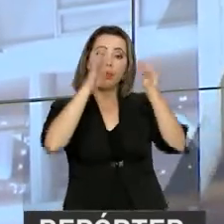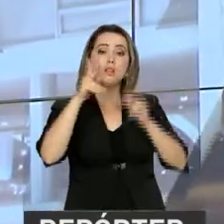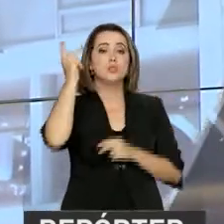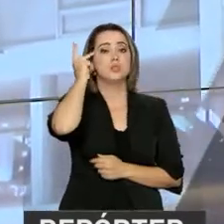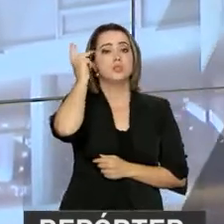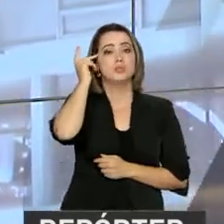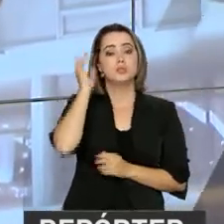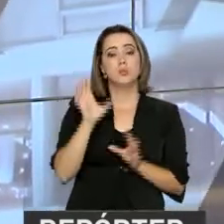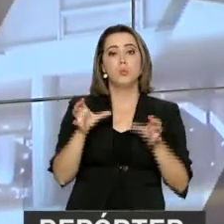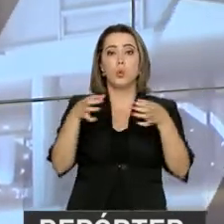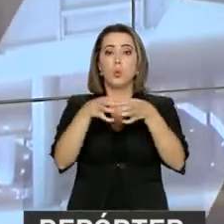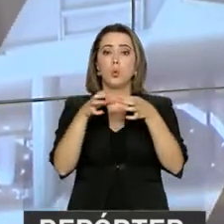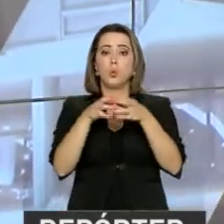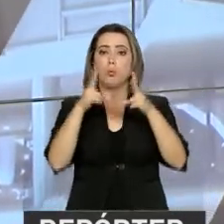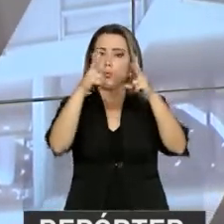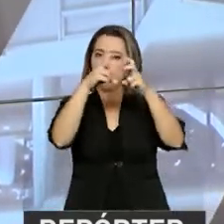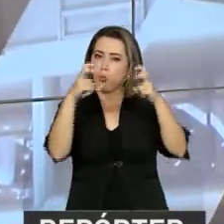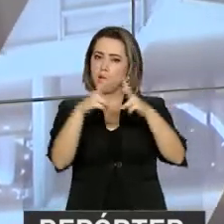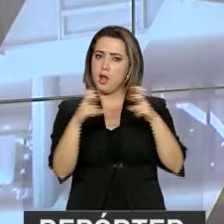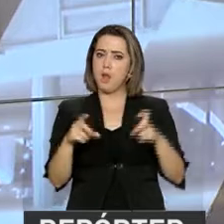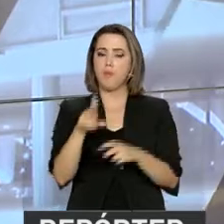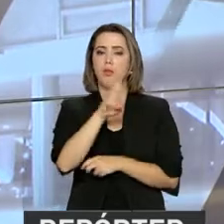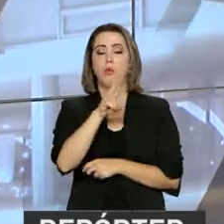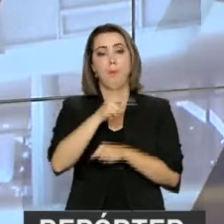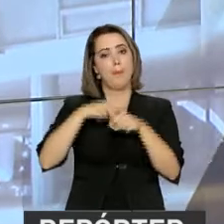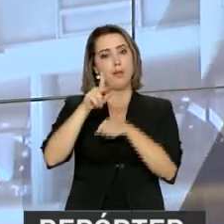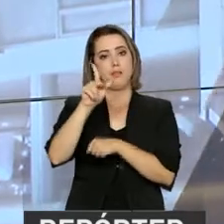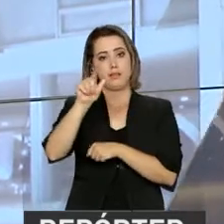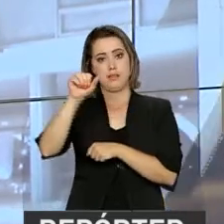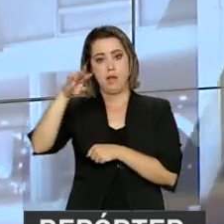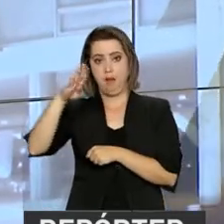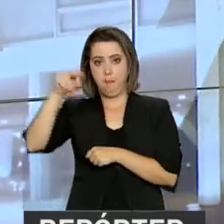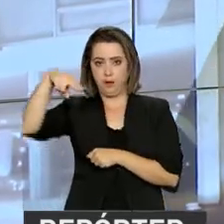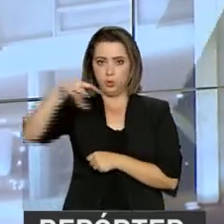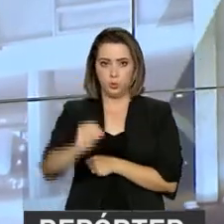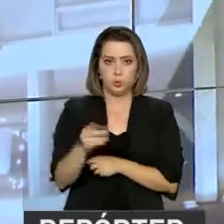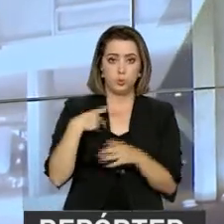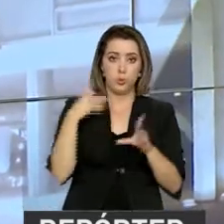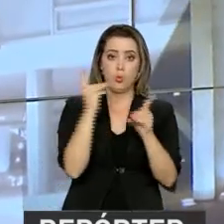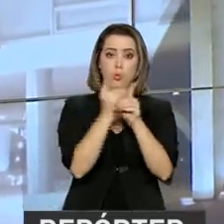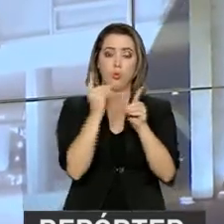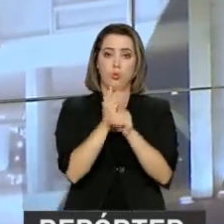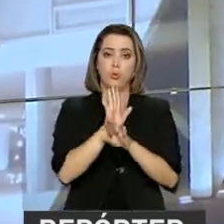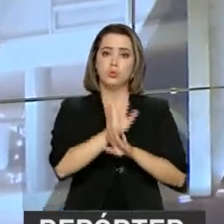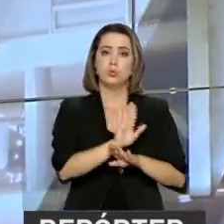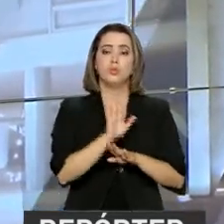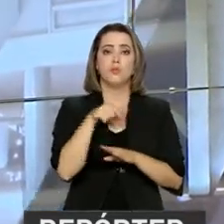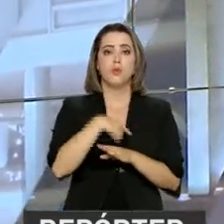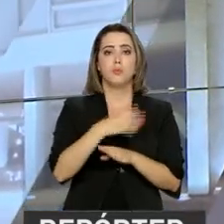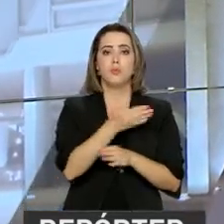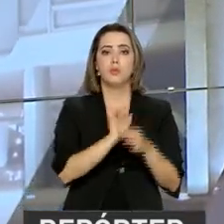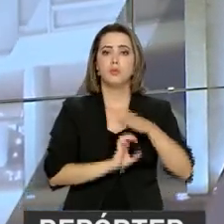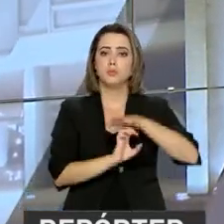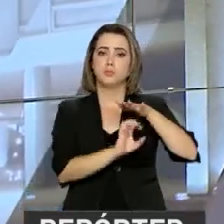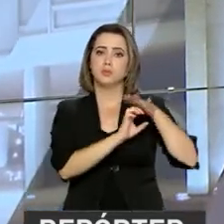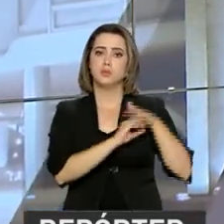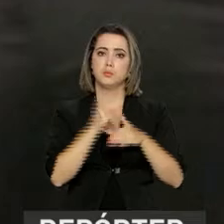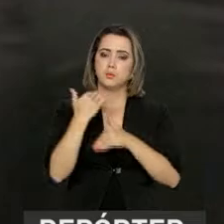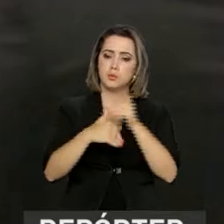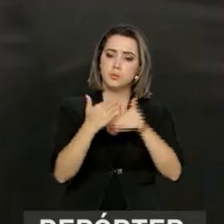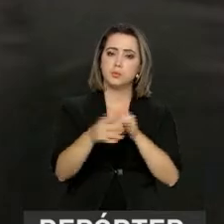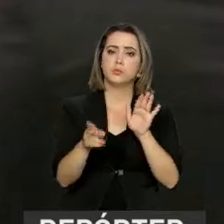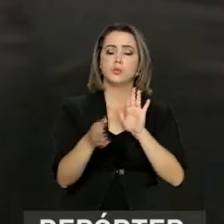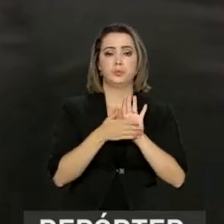líbano brasileiras durante o encontro ele recebeu apoio dos empresários para as reformas em curso no país